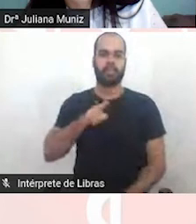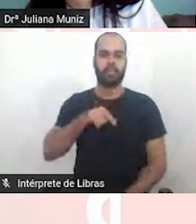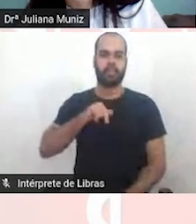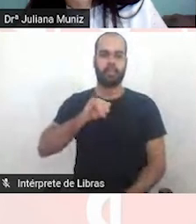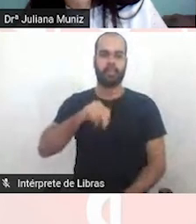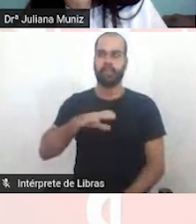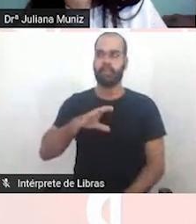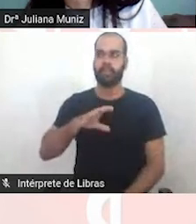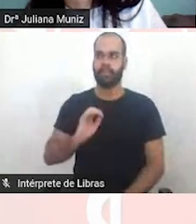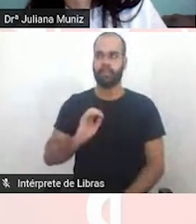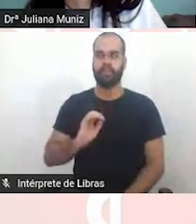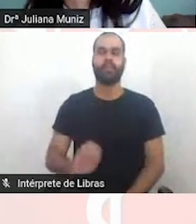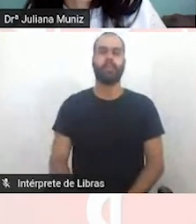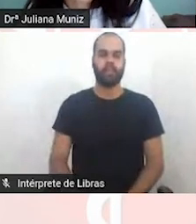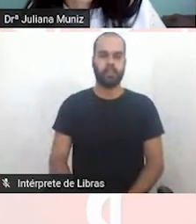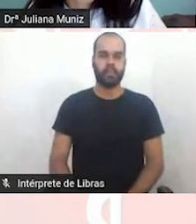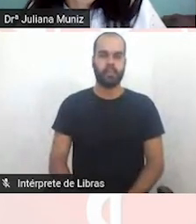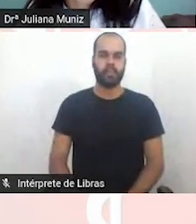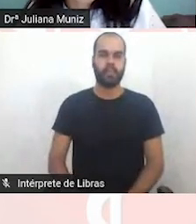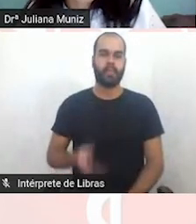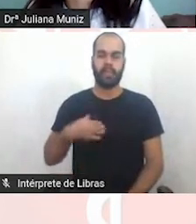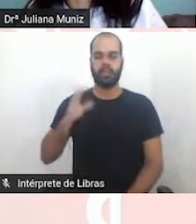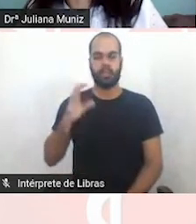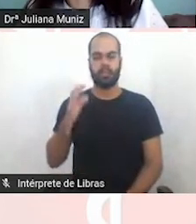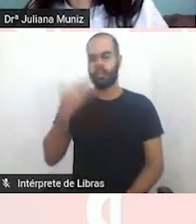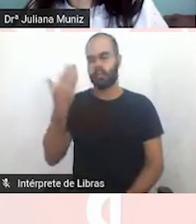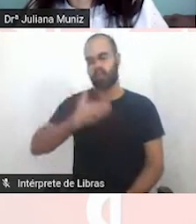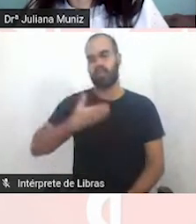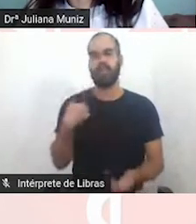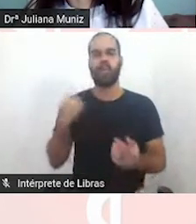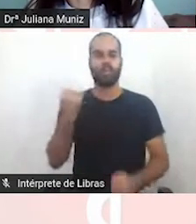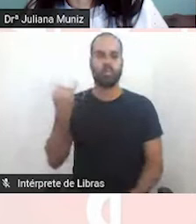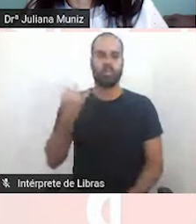científico importante, certo? Pode passar.